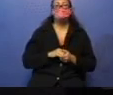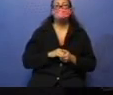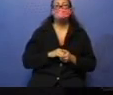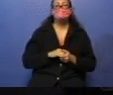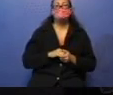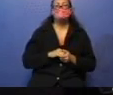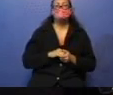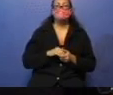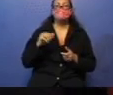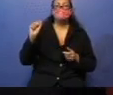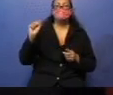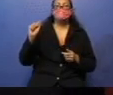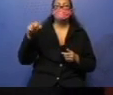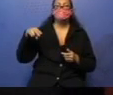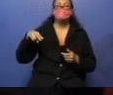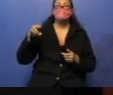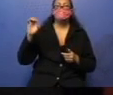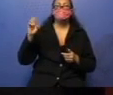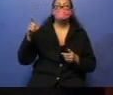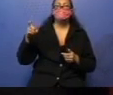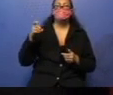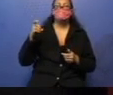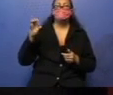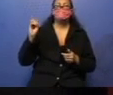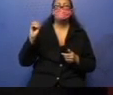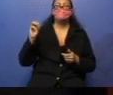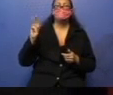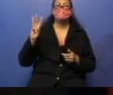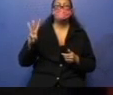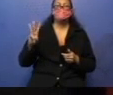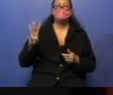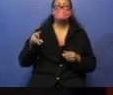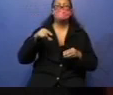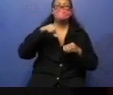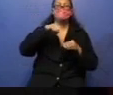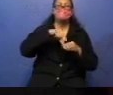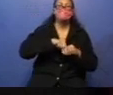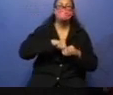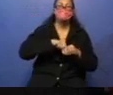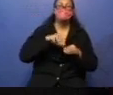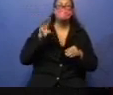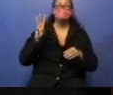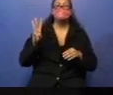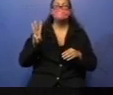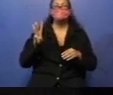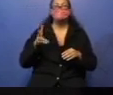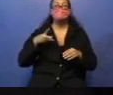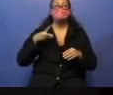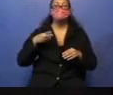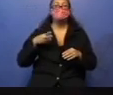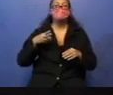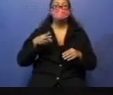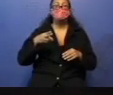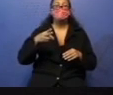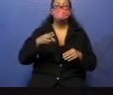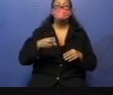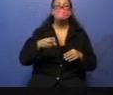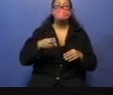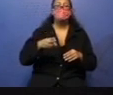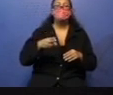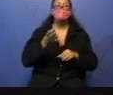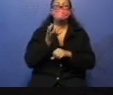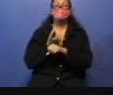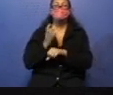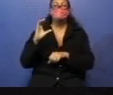nosso anexo 3. Anexo 3 de ciências, vocês vão recortar. Esse